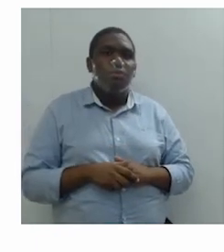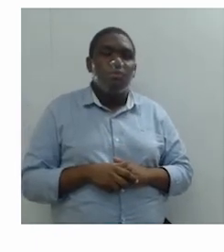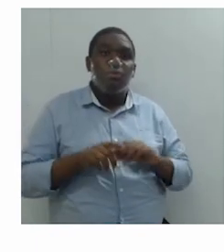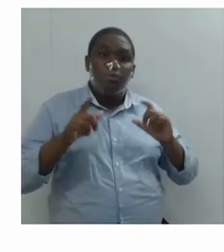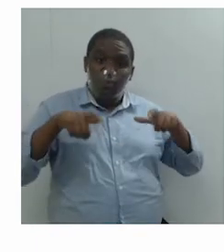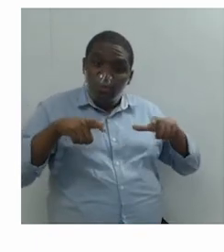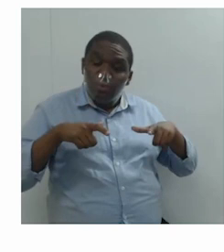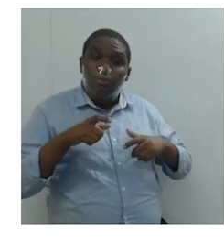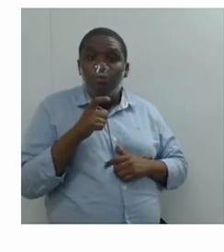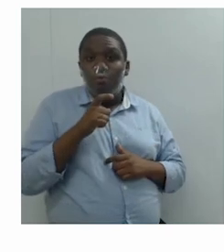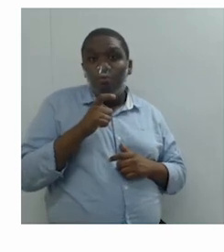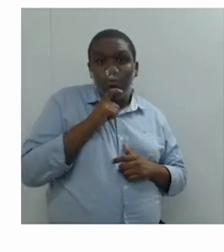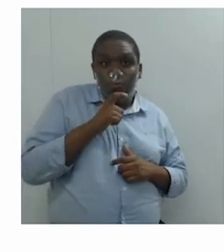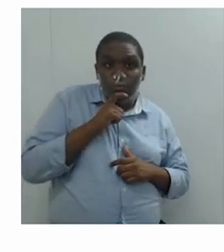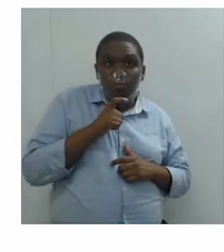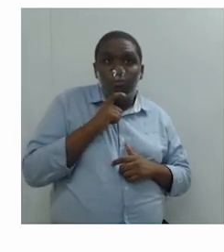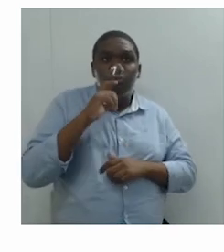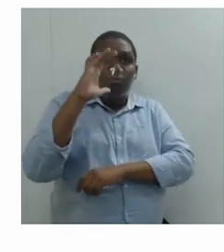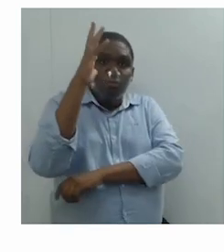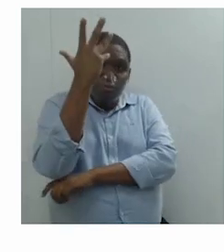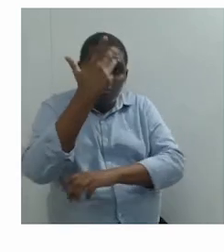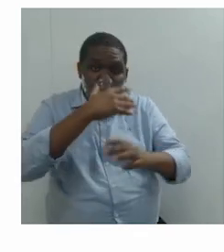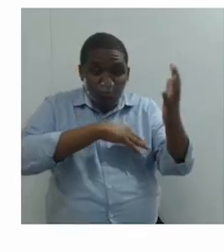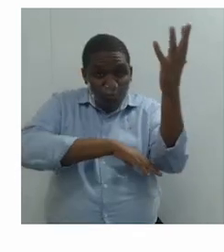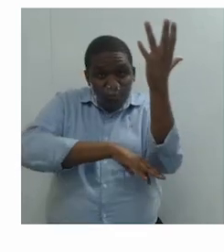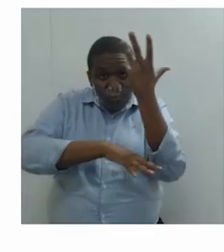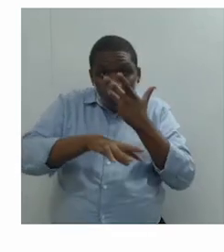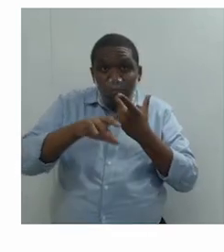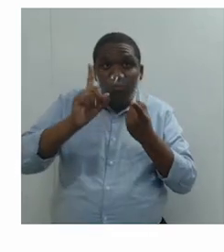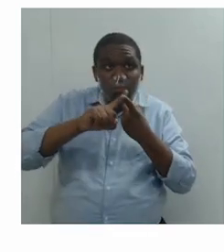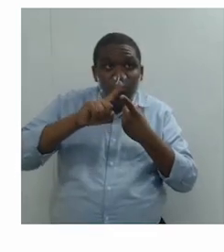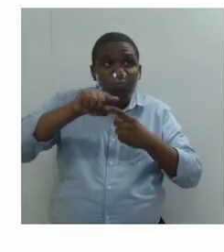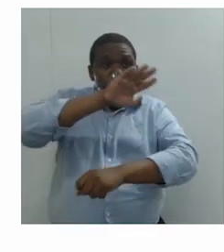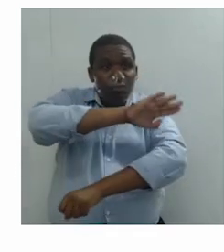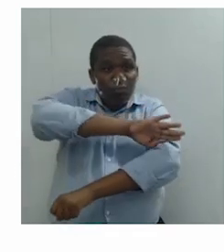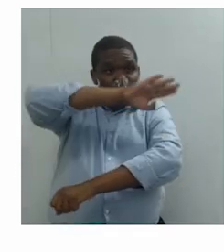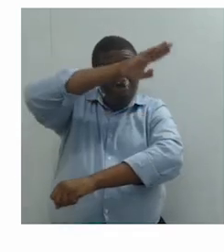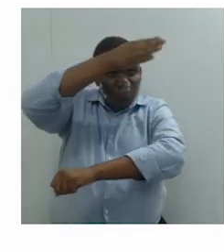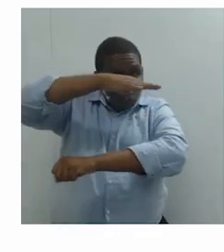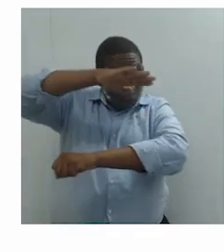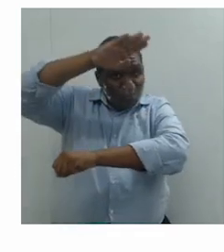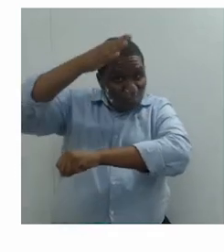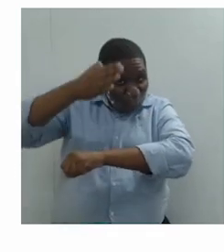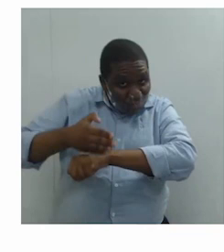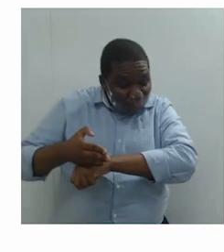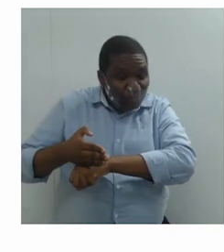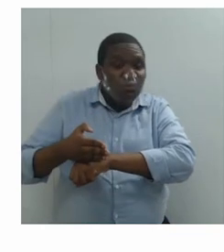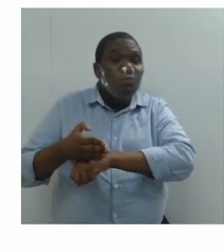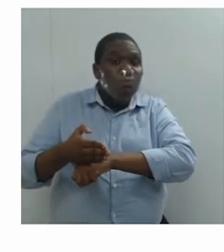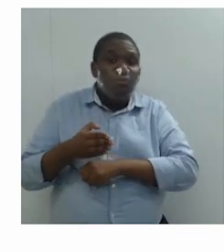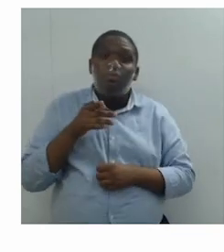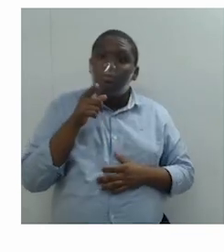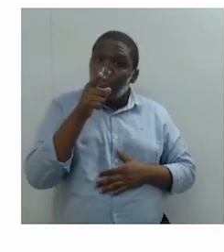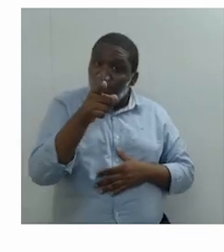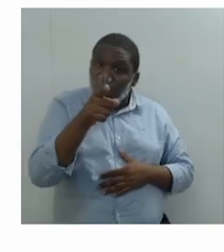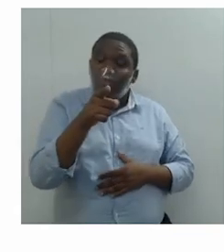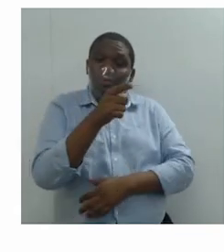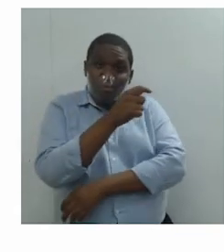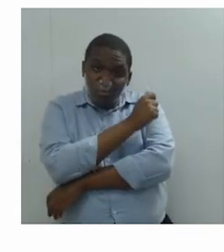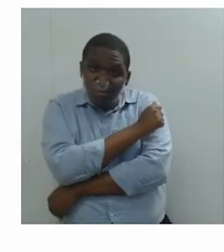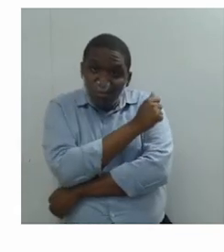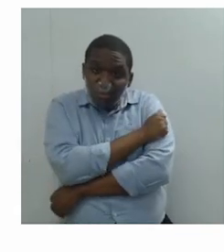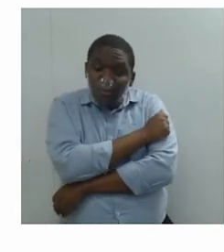Geleira, floresta e conjunto de montanhas. Então, você,